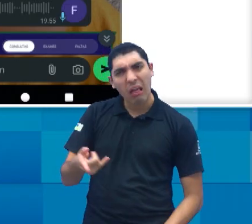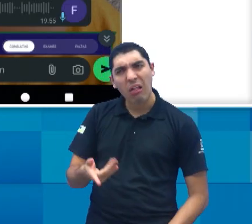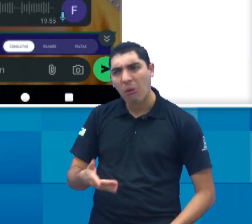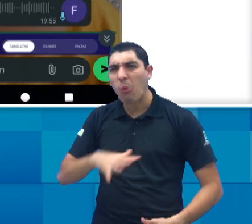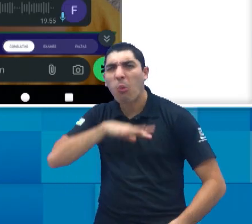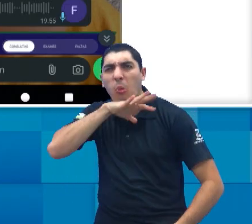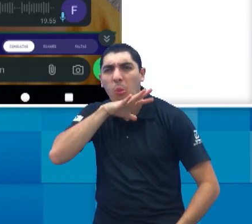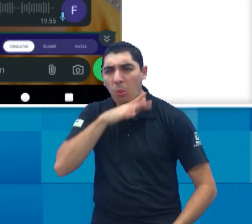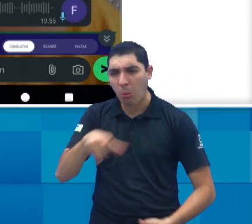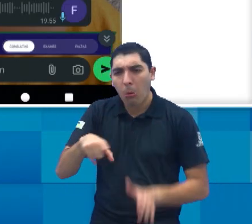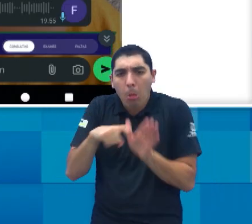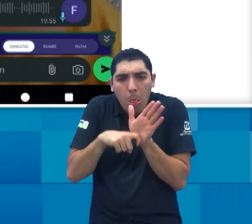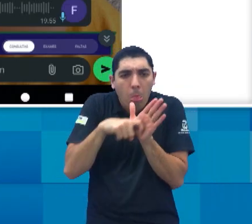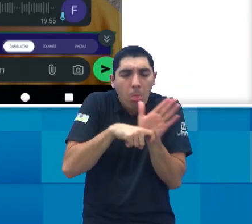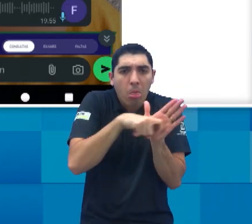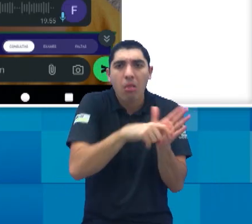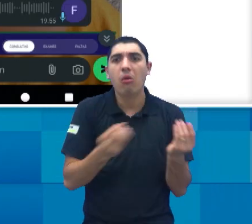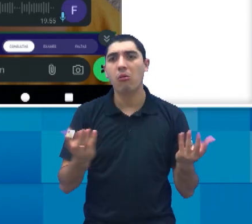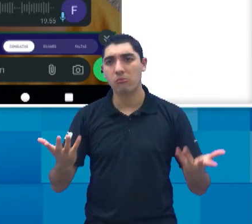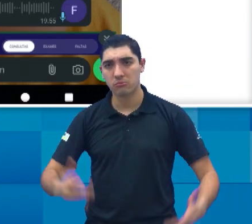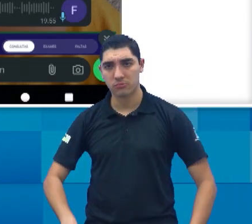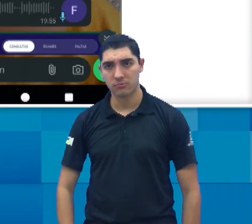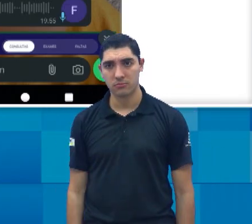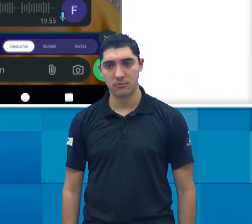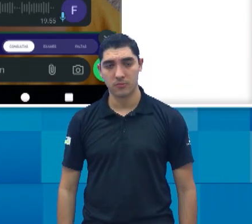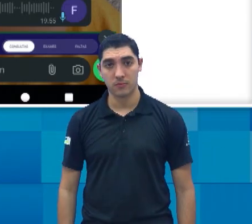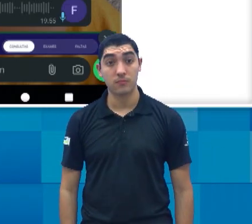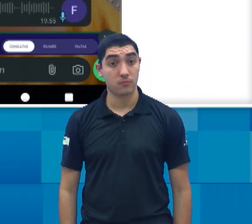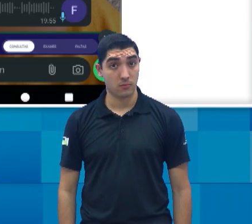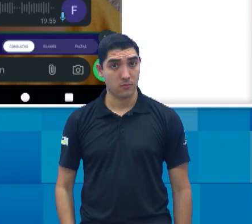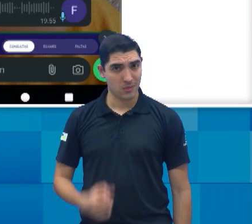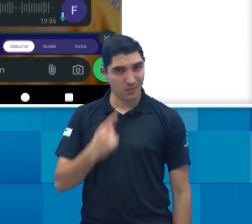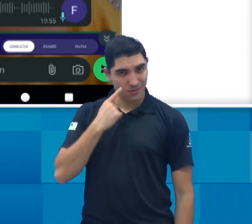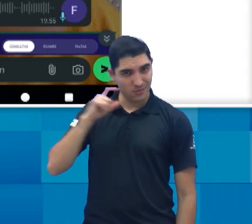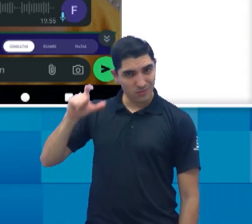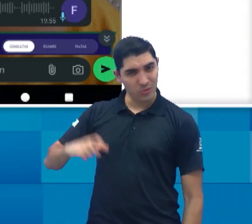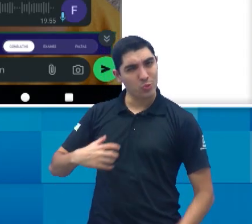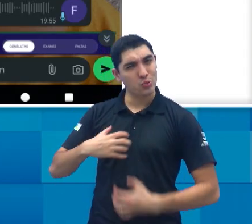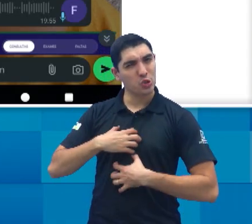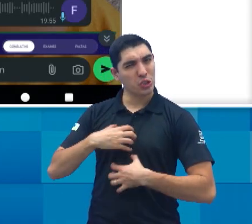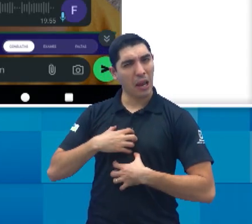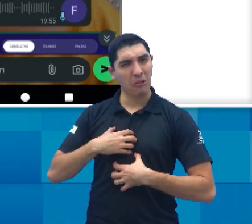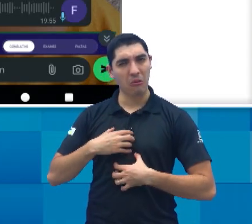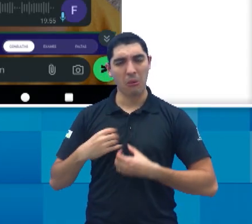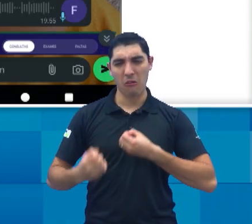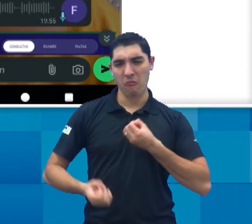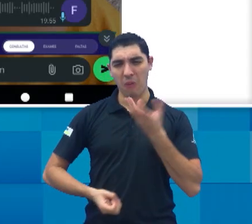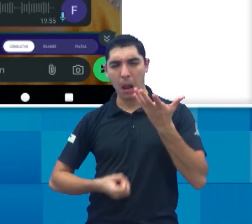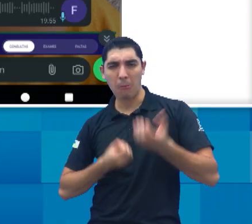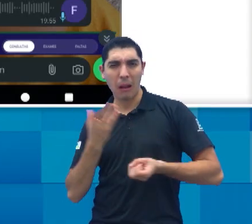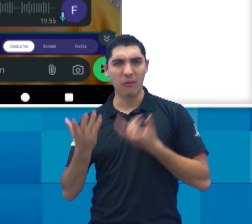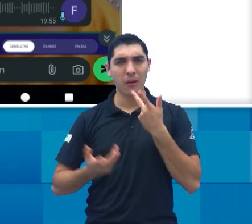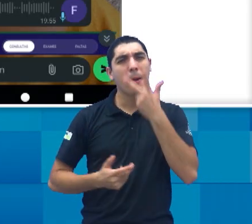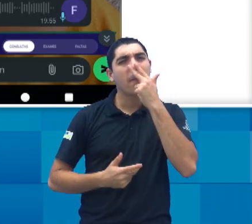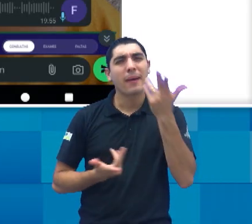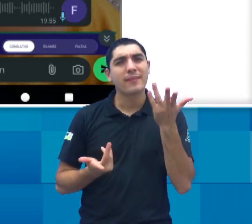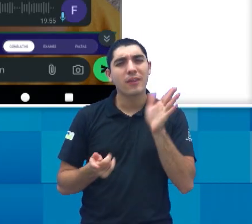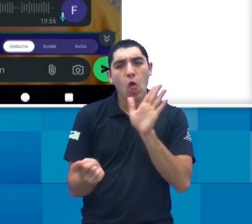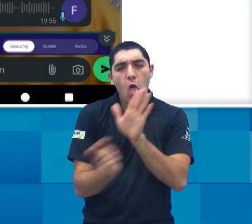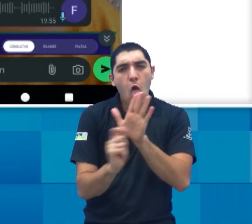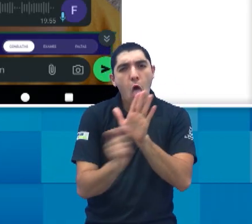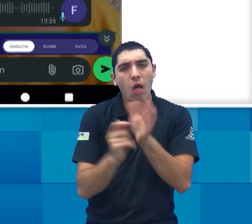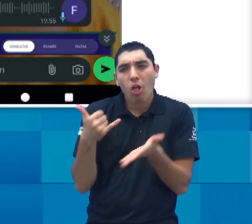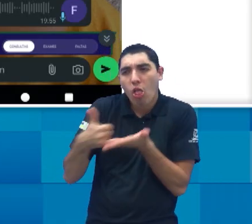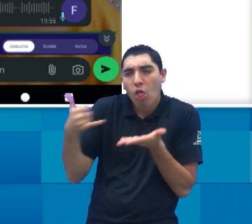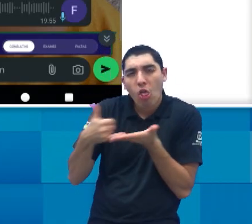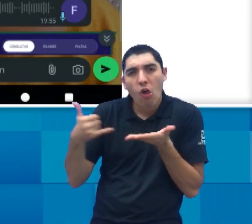na cadeira de roda. Até o nível do motorista, parece que ele está na boca do tráfico negociando droga, né? De